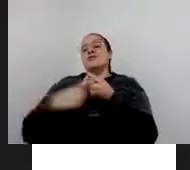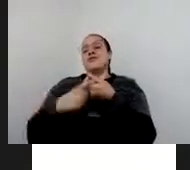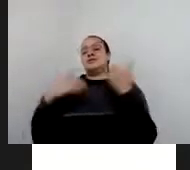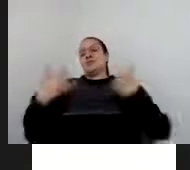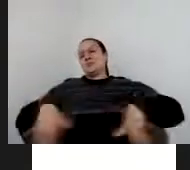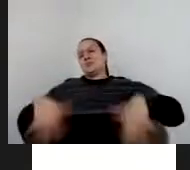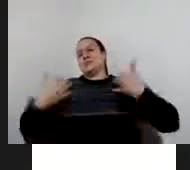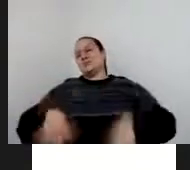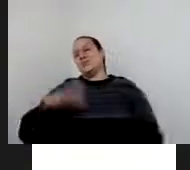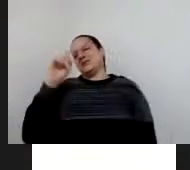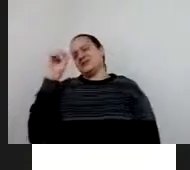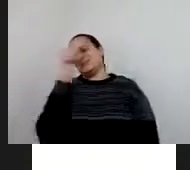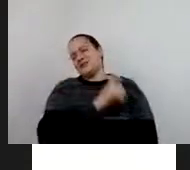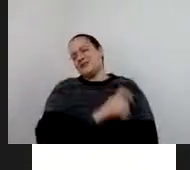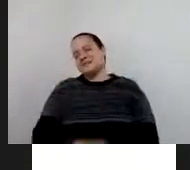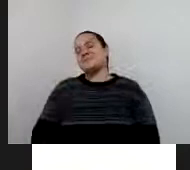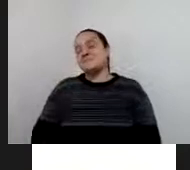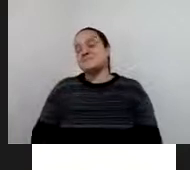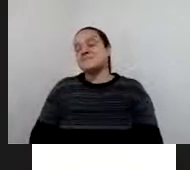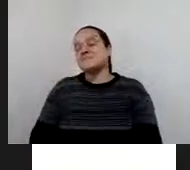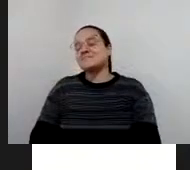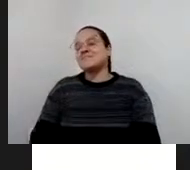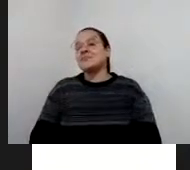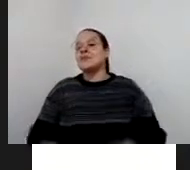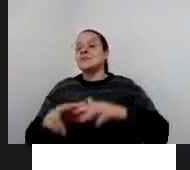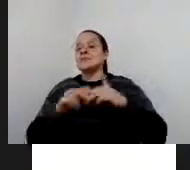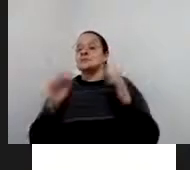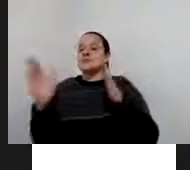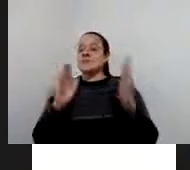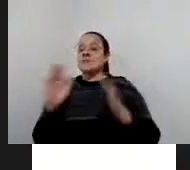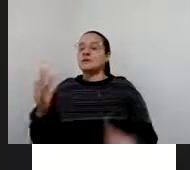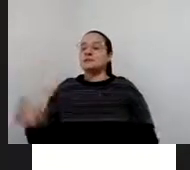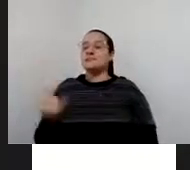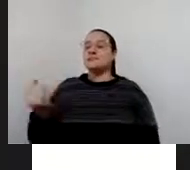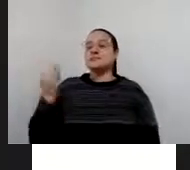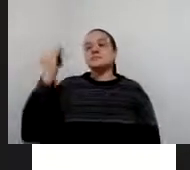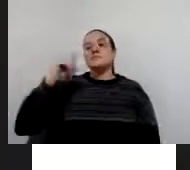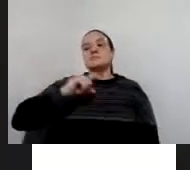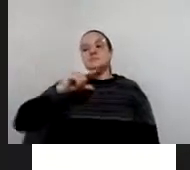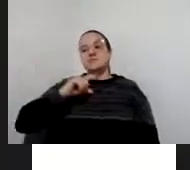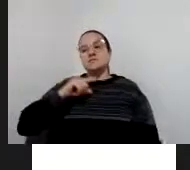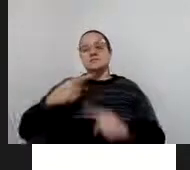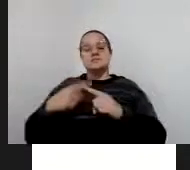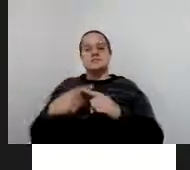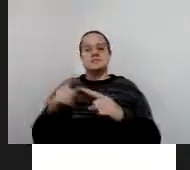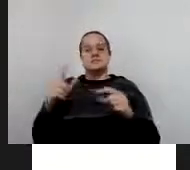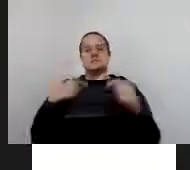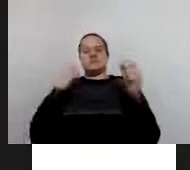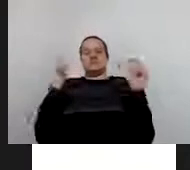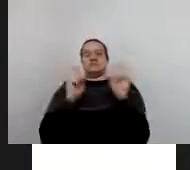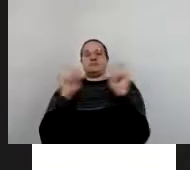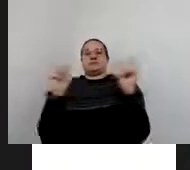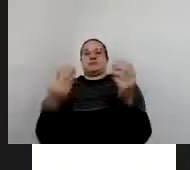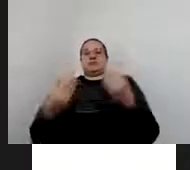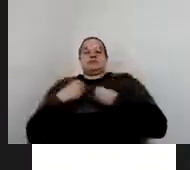dificuldade homérica. Então, é um momento importante que vocês estão fazendo, é de suma importância, para nos balançar, acordar e dinamizar o